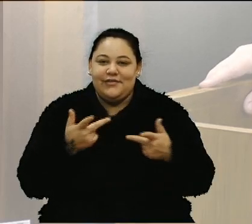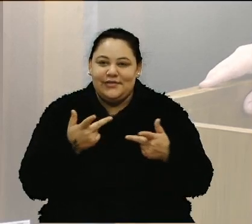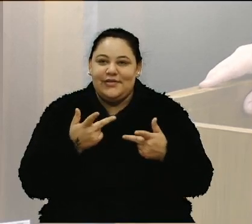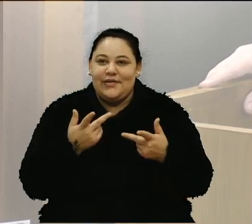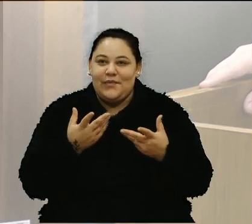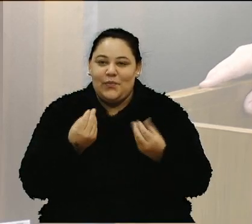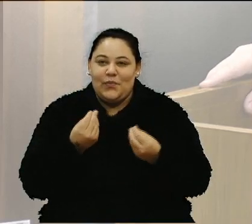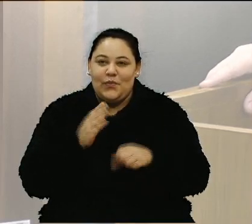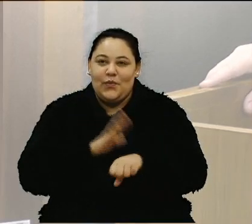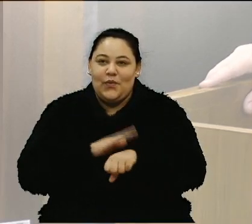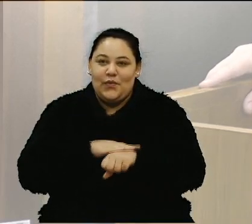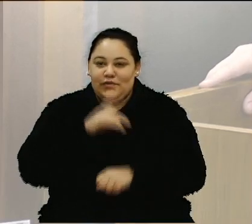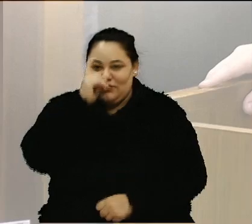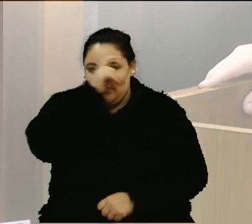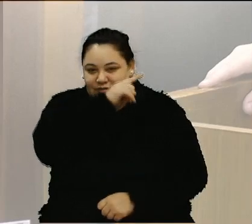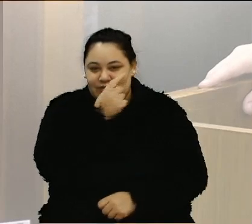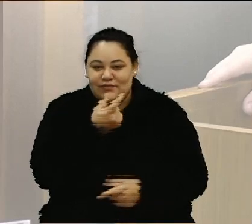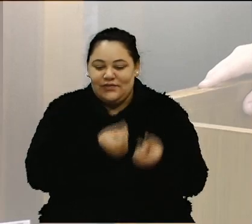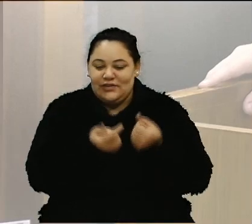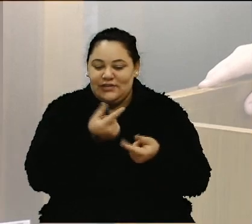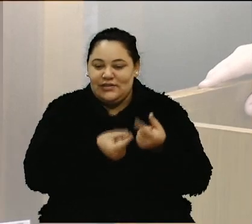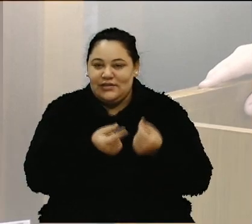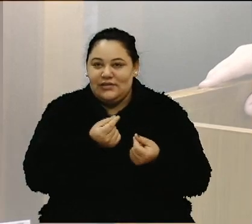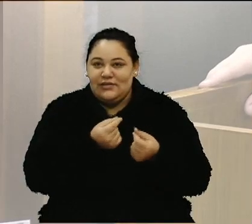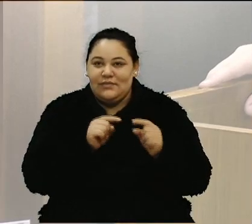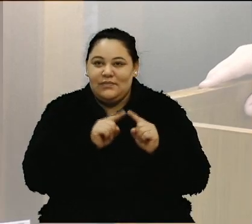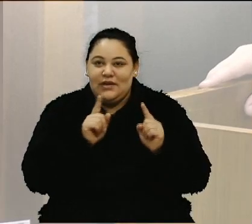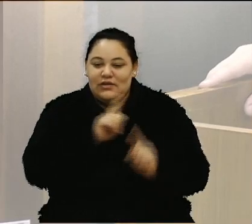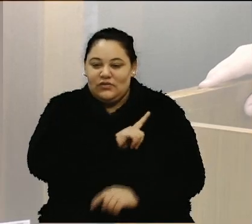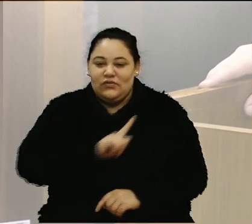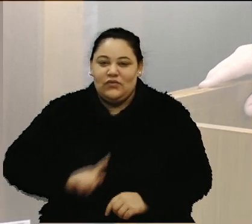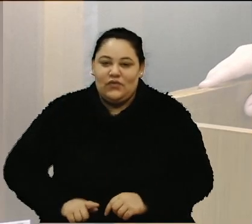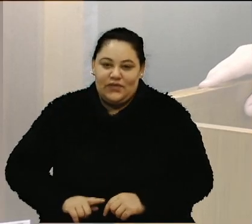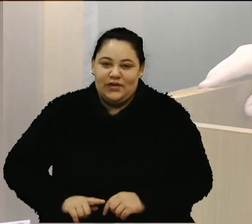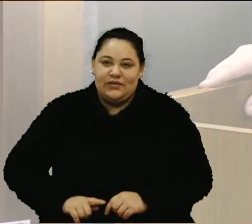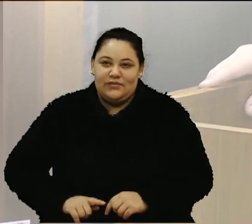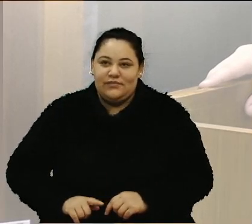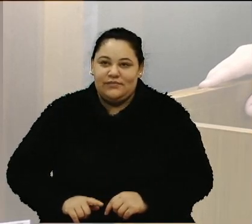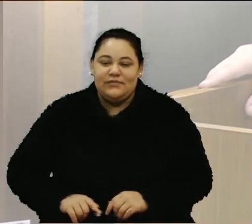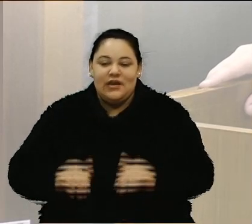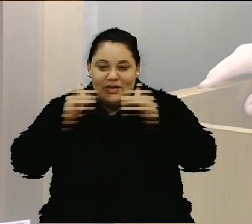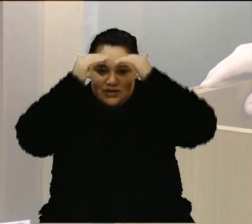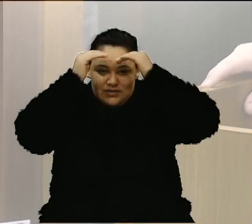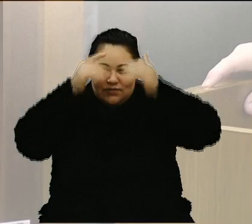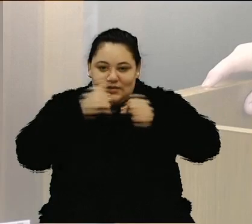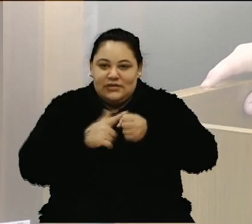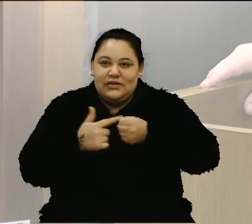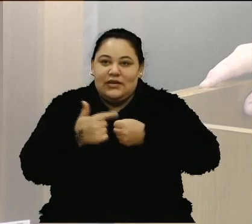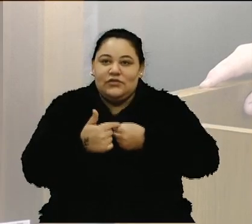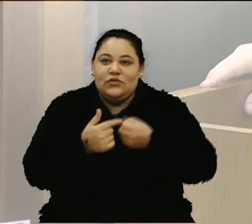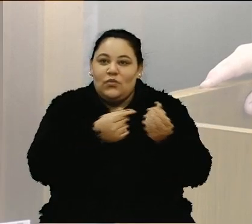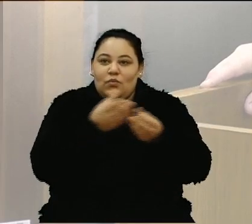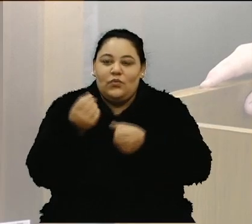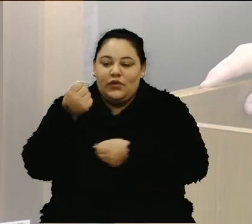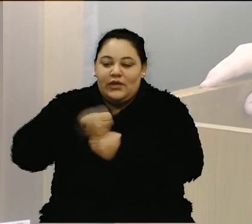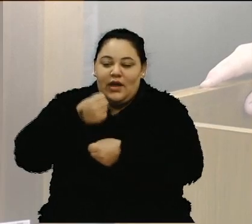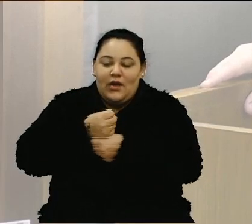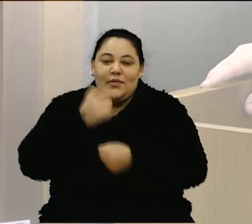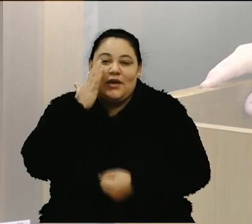difícil financeira do município, mas um governo comprometido com a nossa cidade, com diversas obras acontecendo, e isso